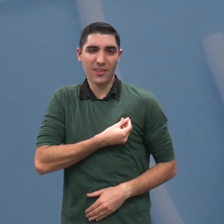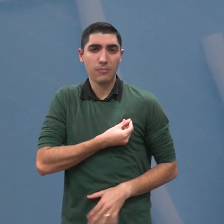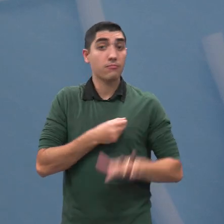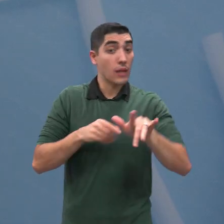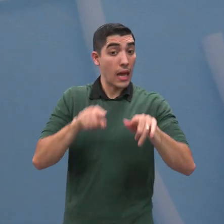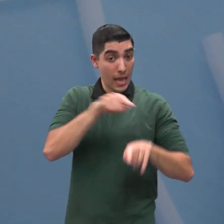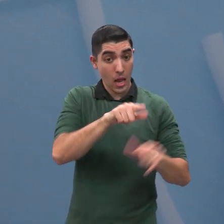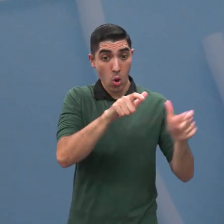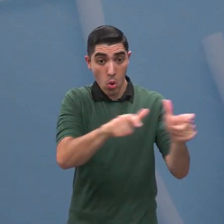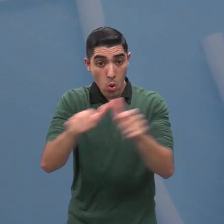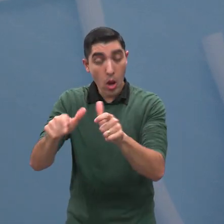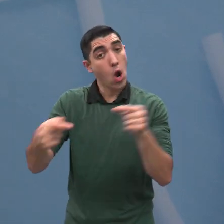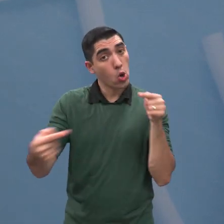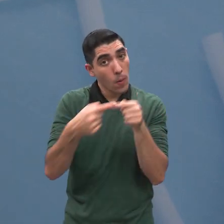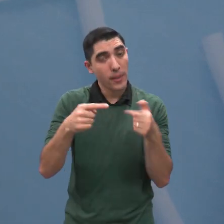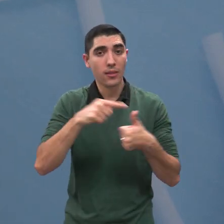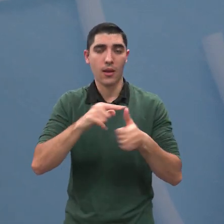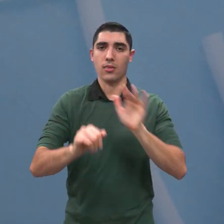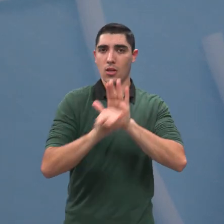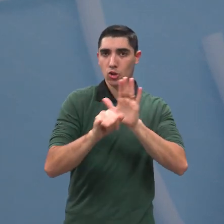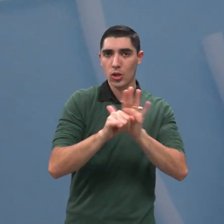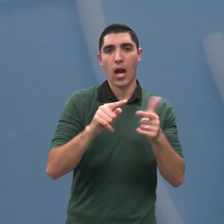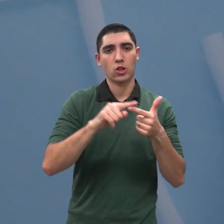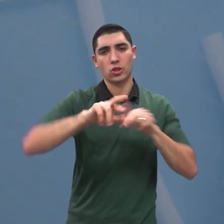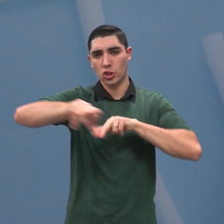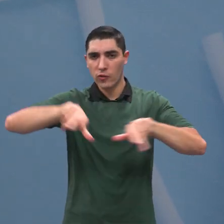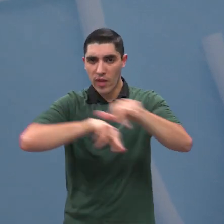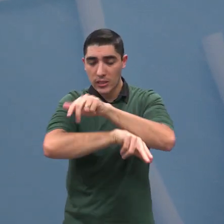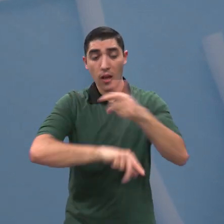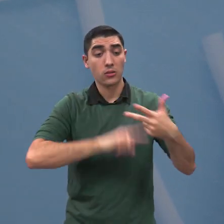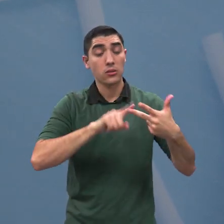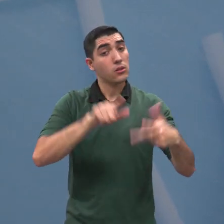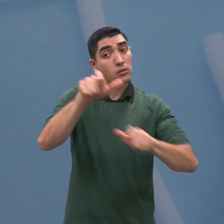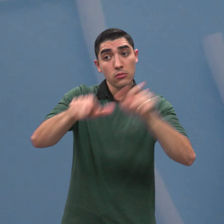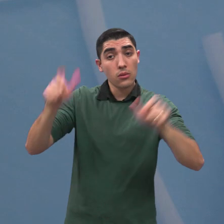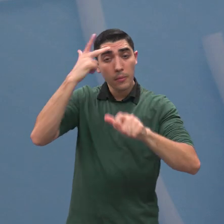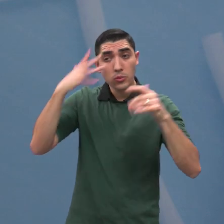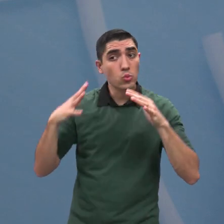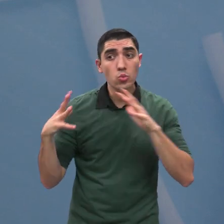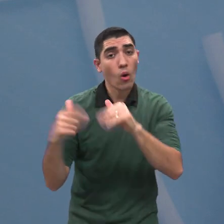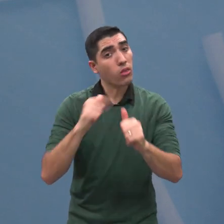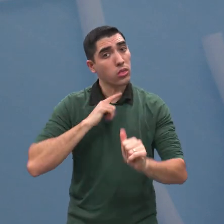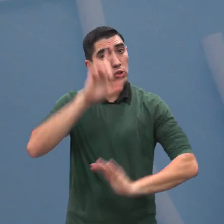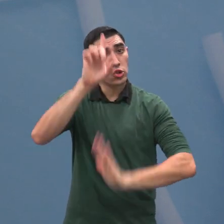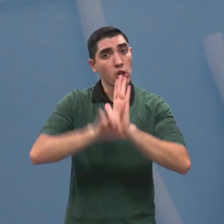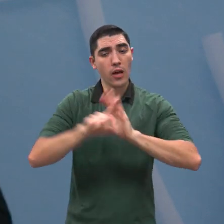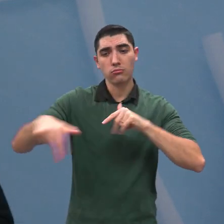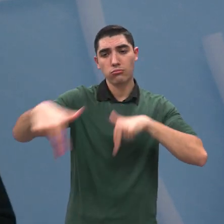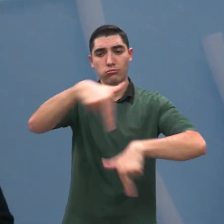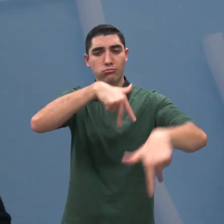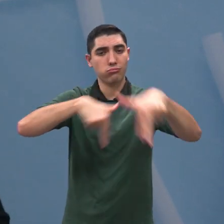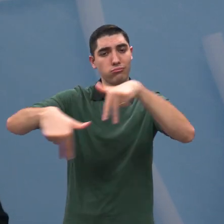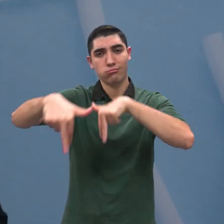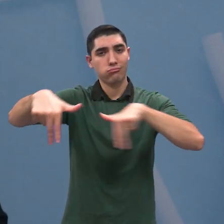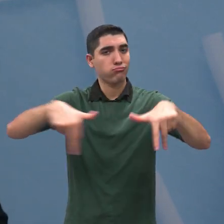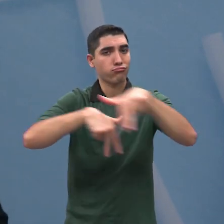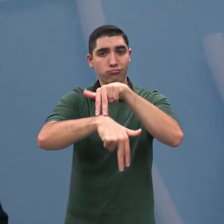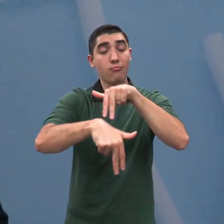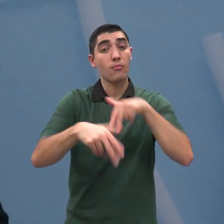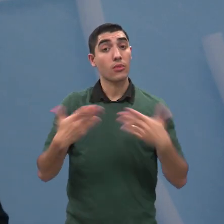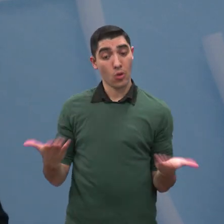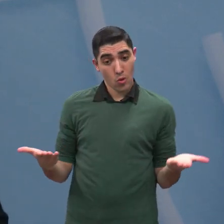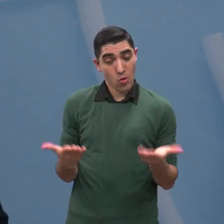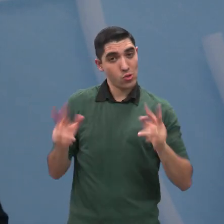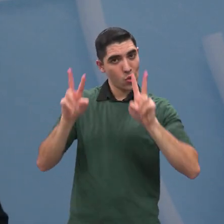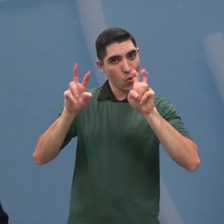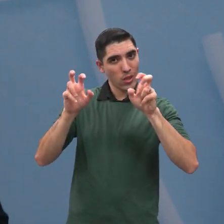falando também de identidade, diversidade e do ir e vir de todos. E é sobre este assunto, portanto, que vamos